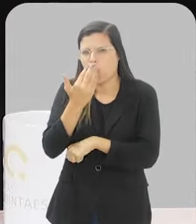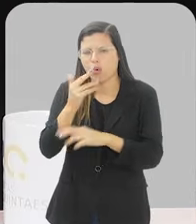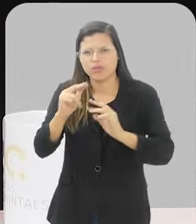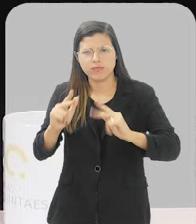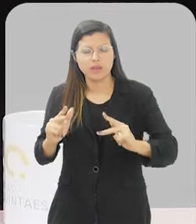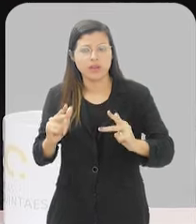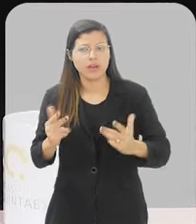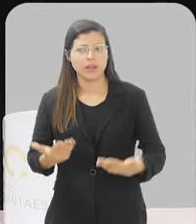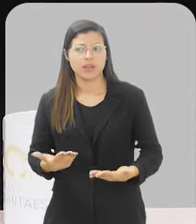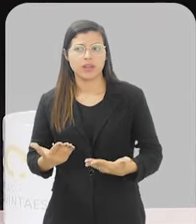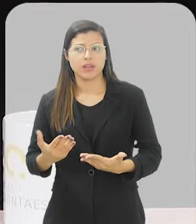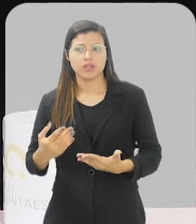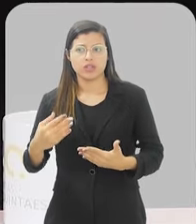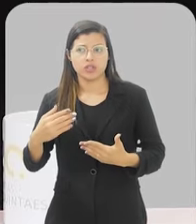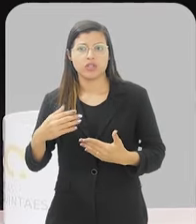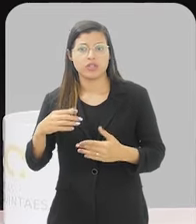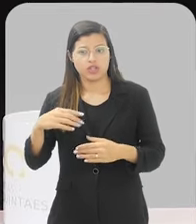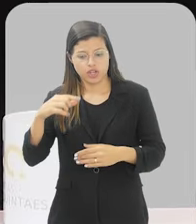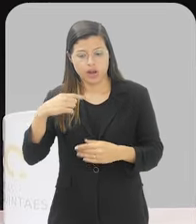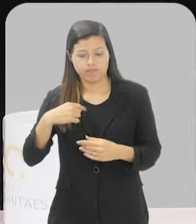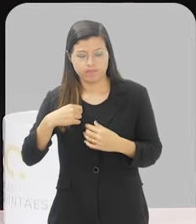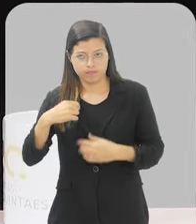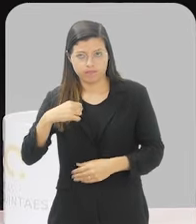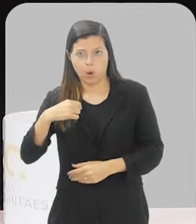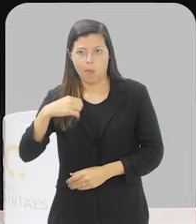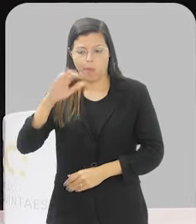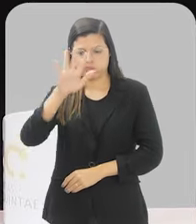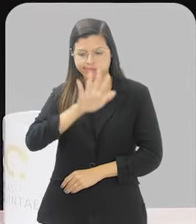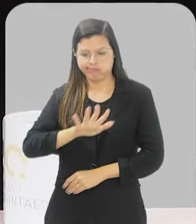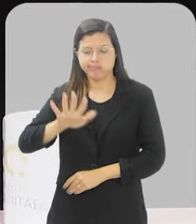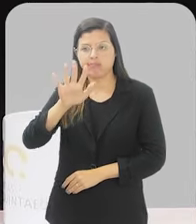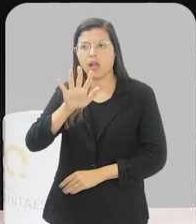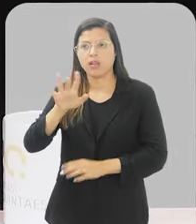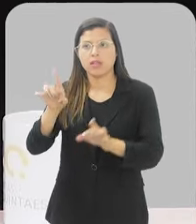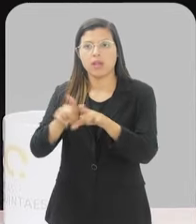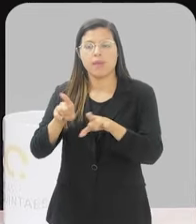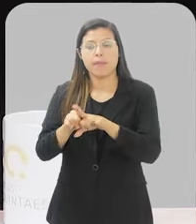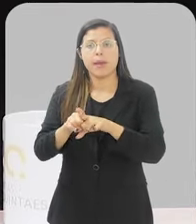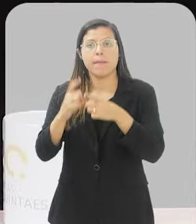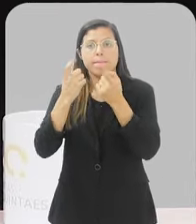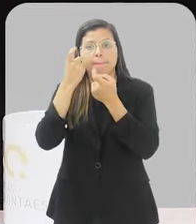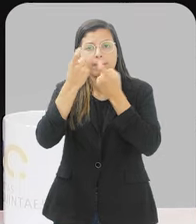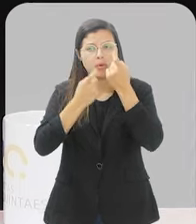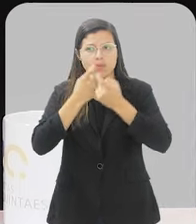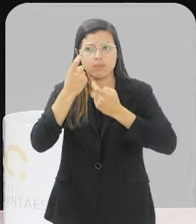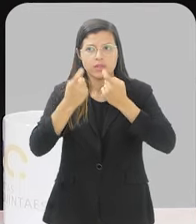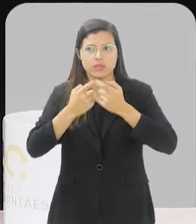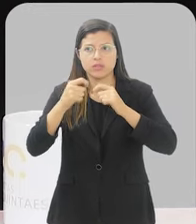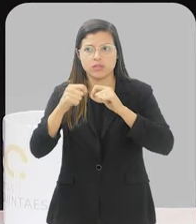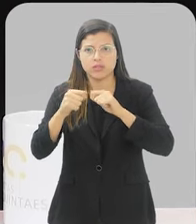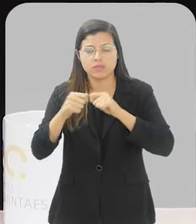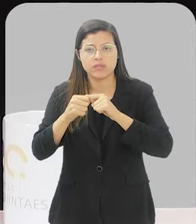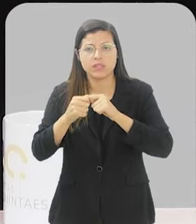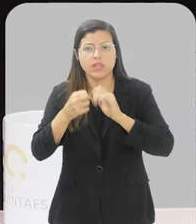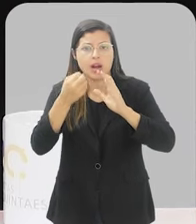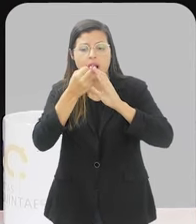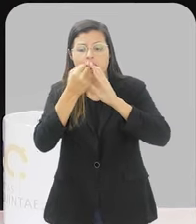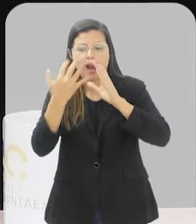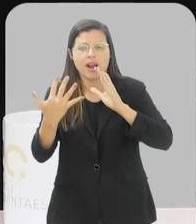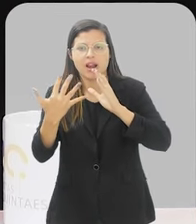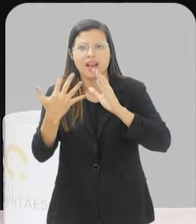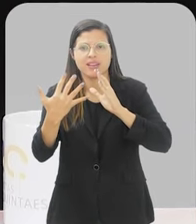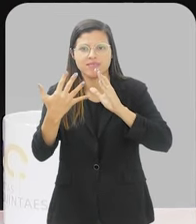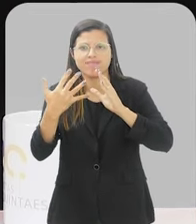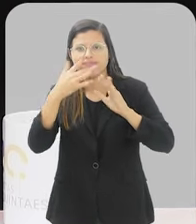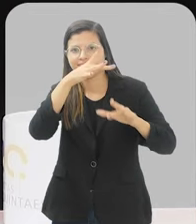Fora a indumentária, né, a fantasia, eu também fico preocupado com essa coisa de fazer a caracterização,